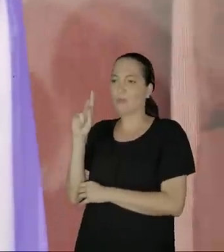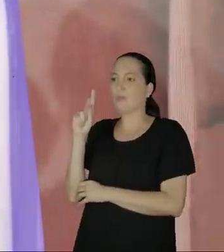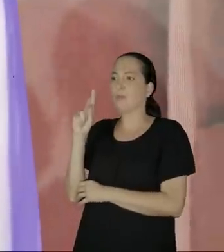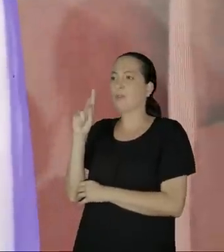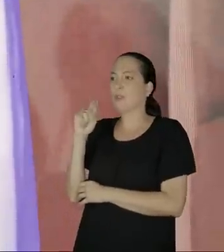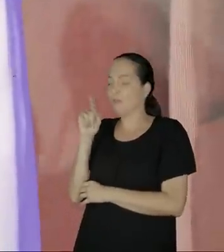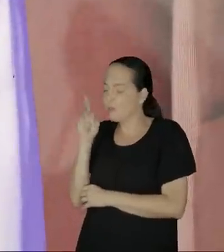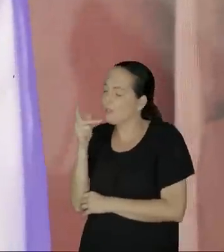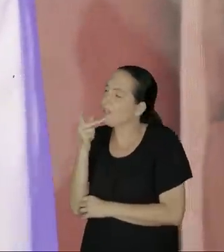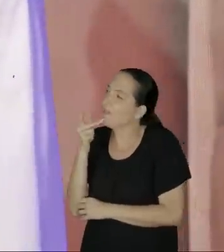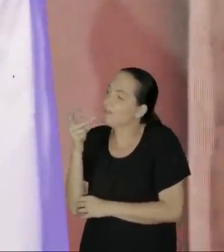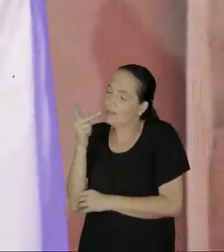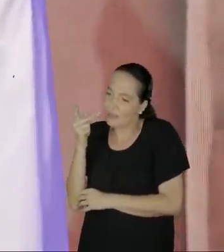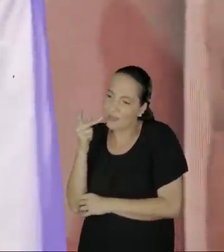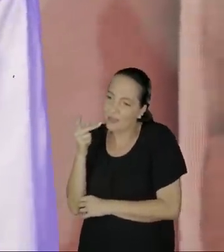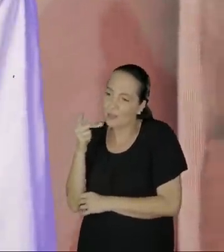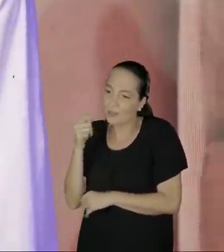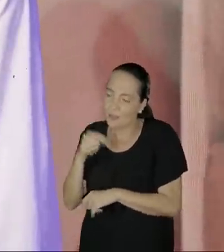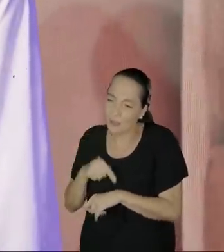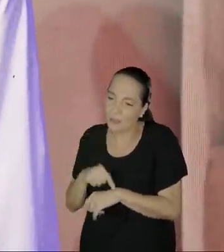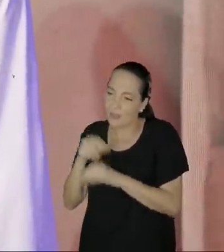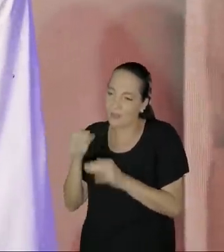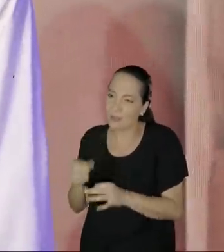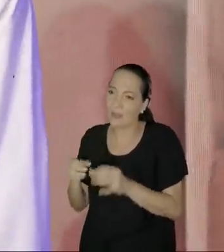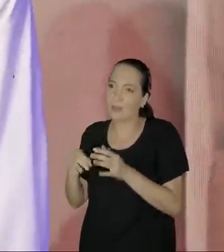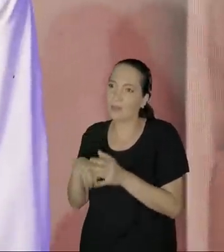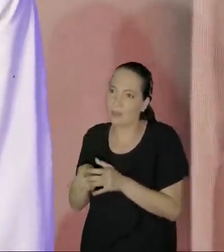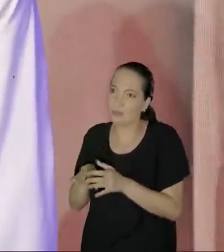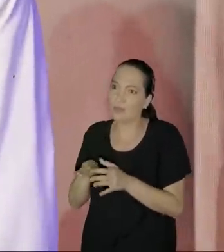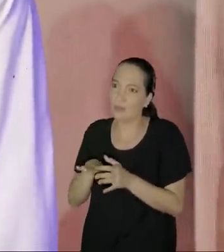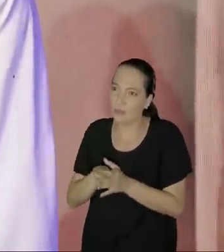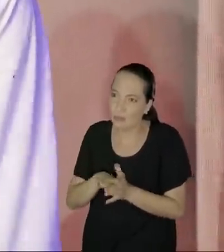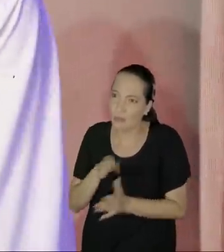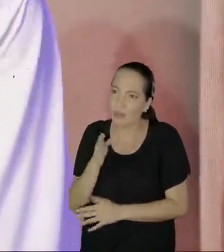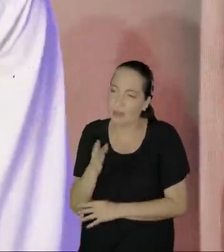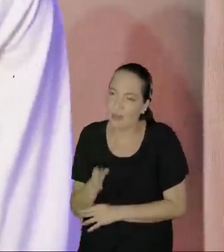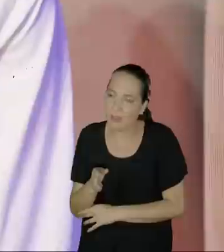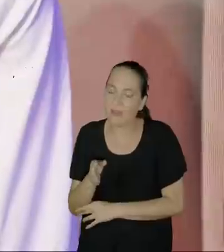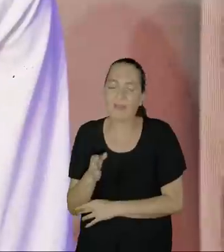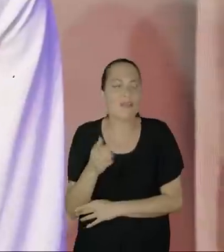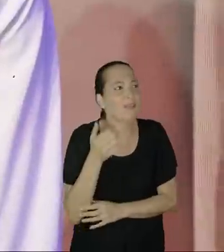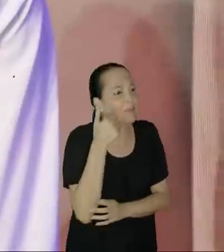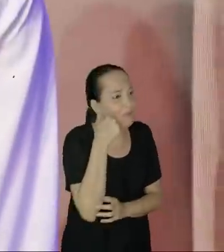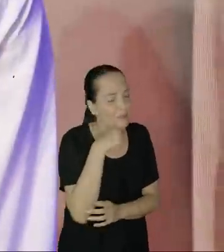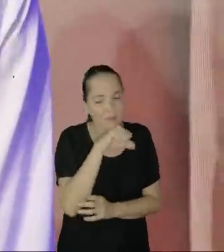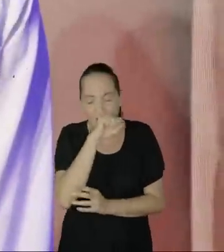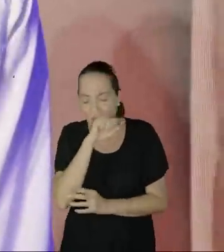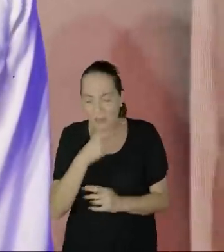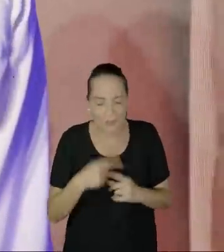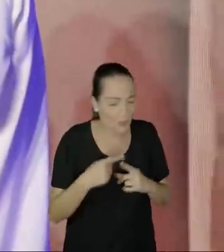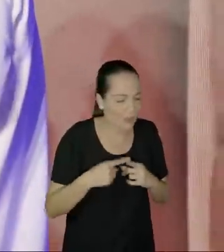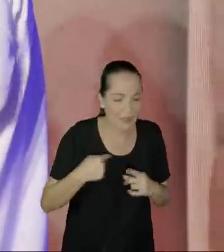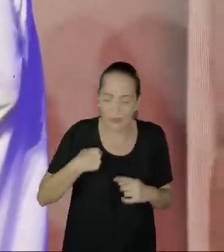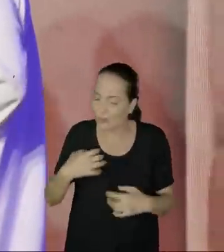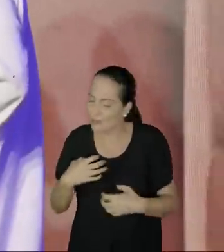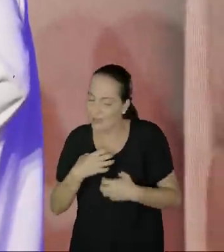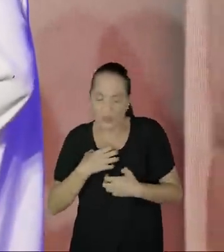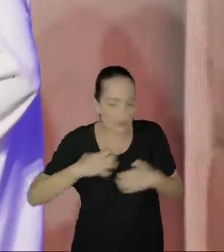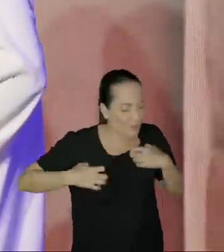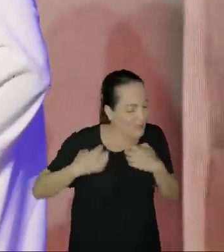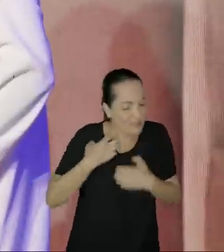Está me dizendo que chegou a hora? Mãe, por quê? Porque eu sinto essa angústia